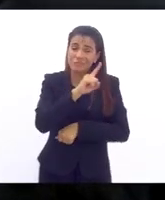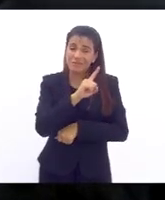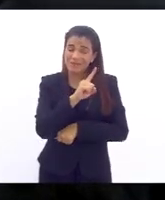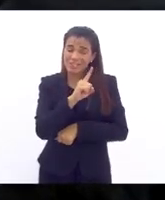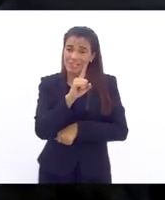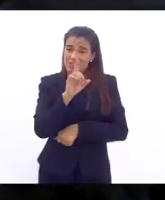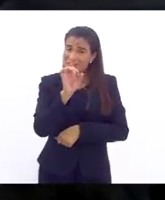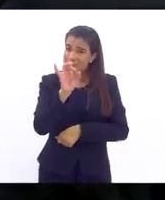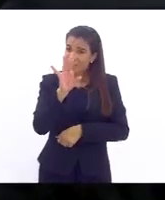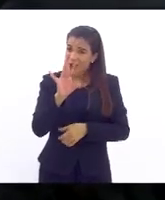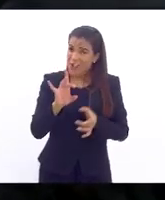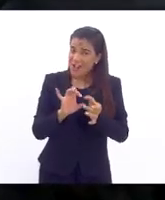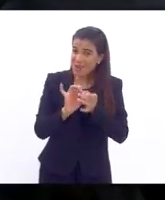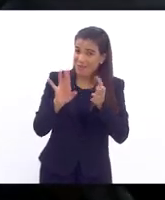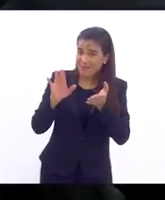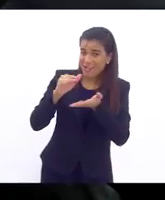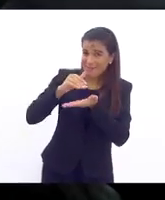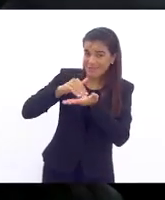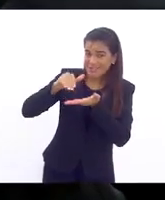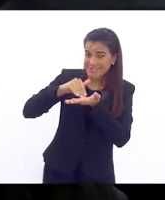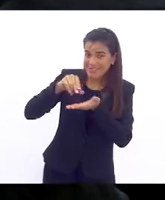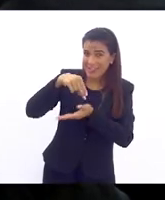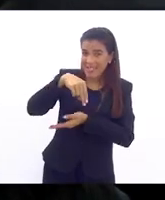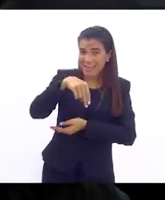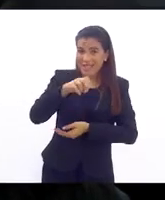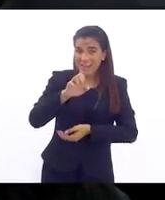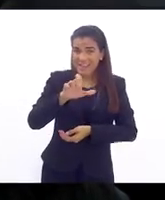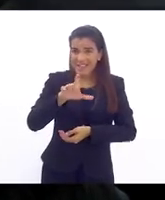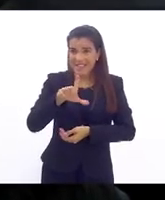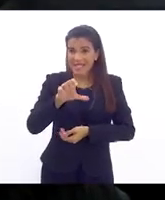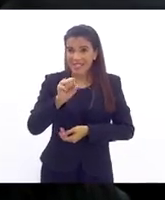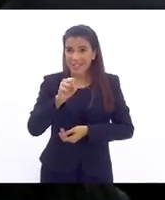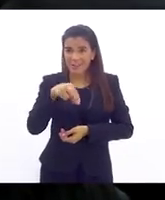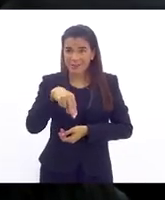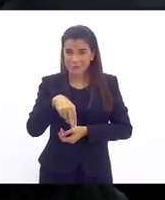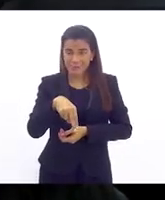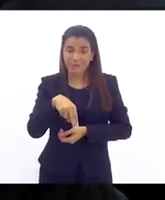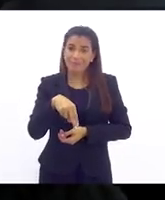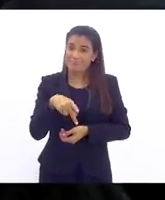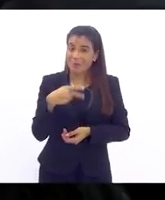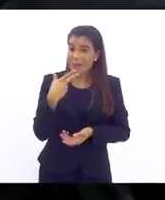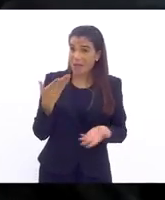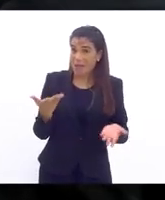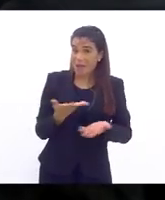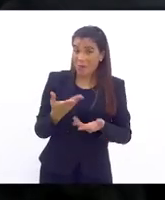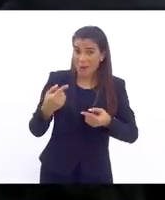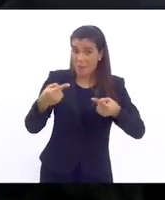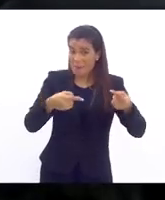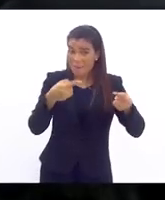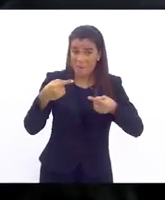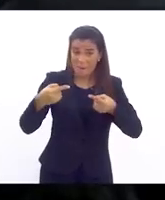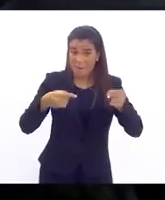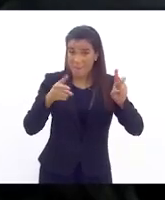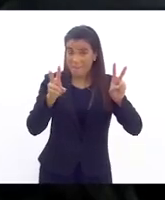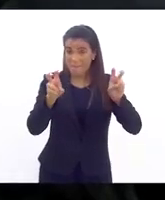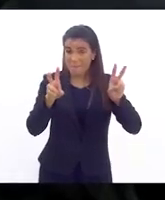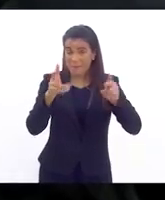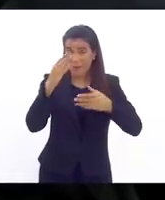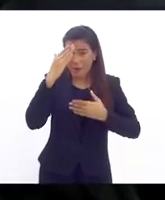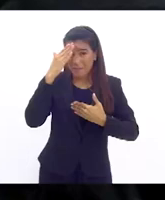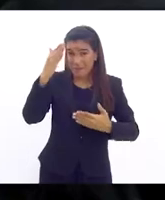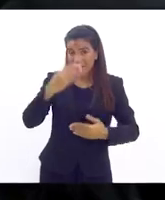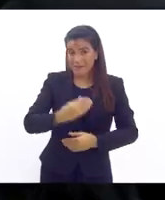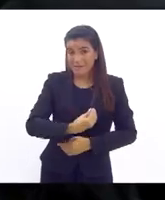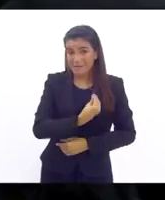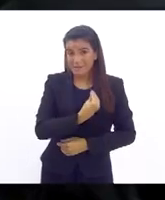deixou só liberar o nosso secretário Nelson que eu acho que as perguntas aqui vão ser absolutamente Então tá seguro Obrigado pela